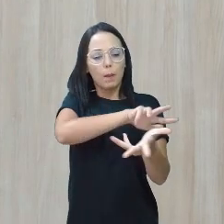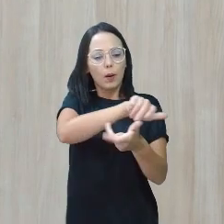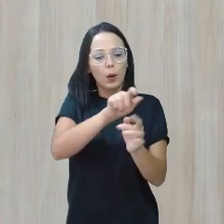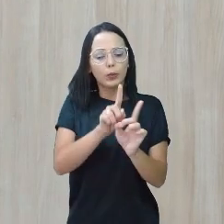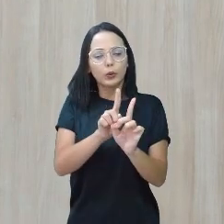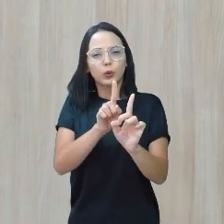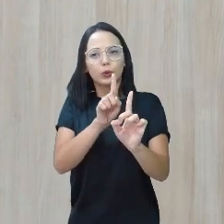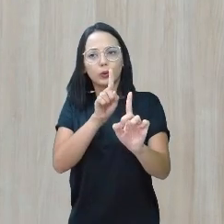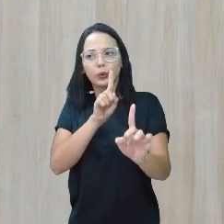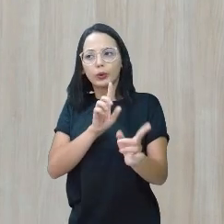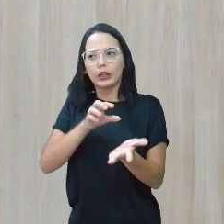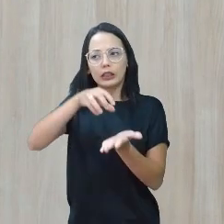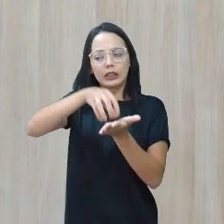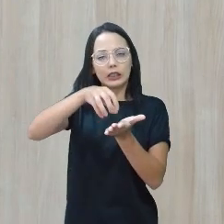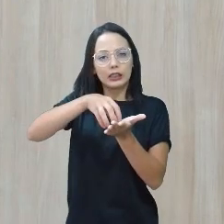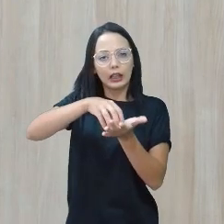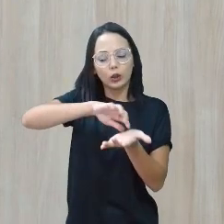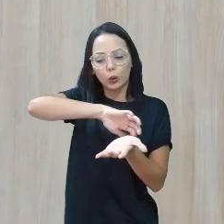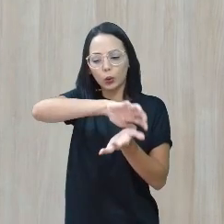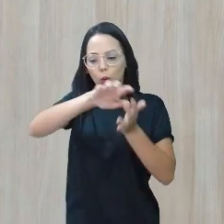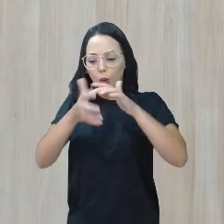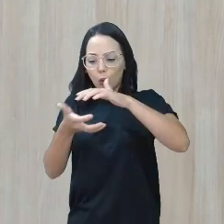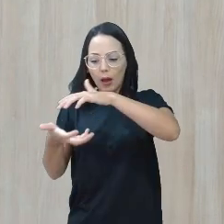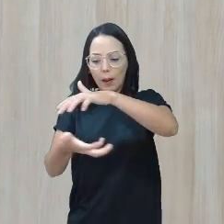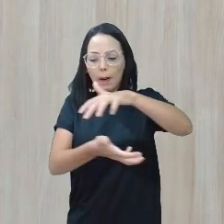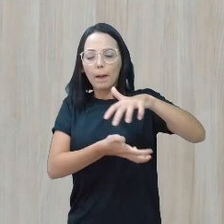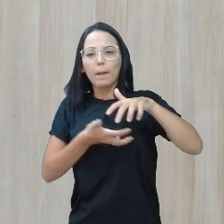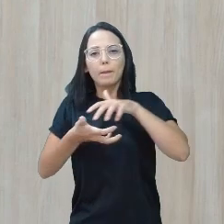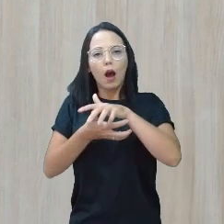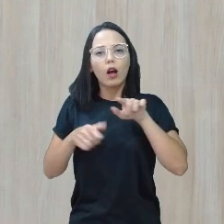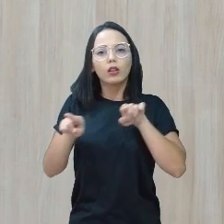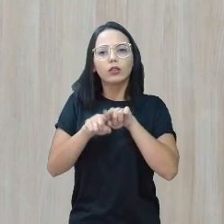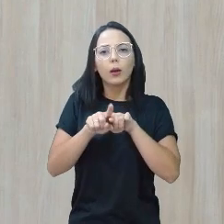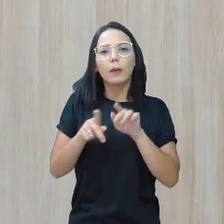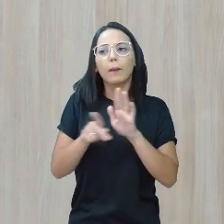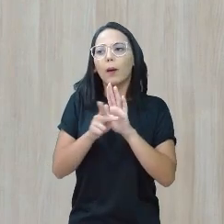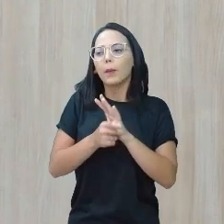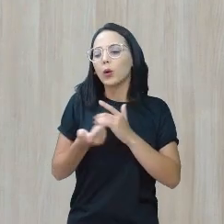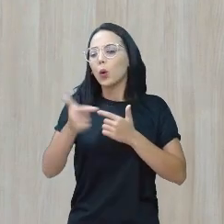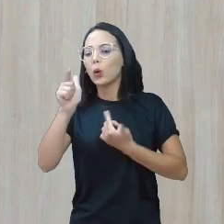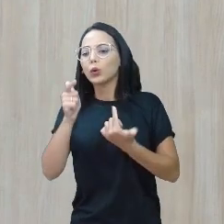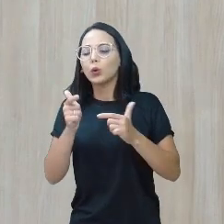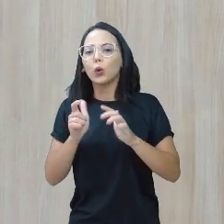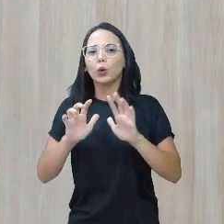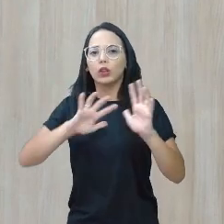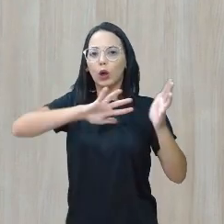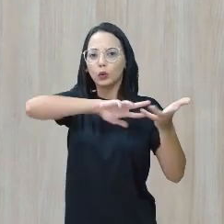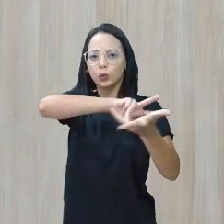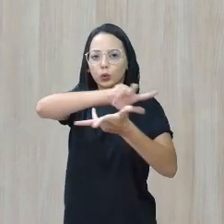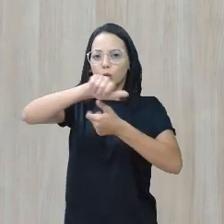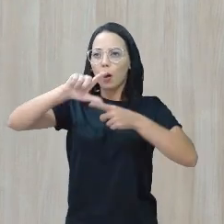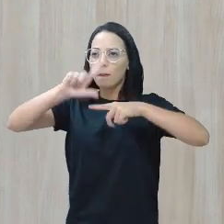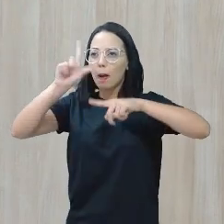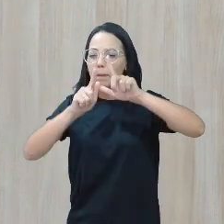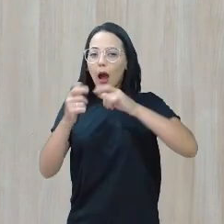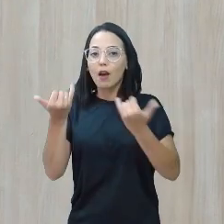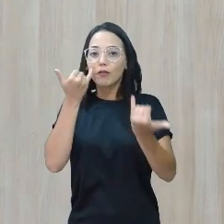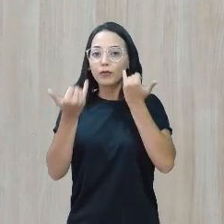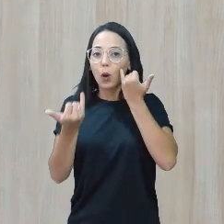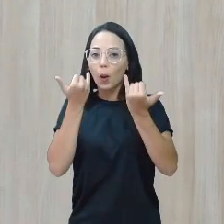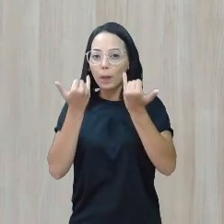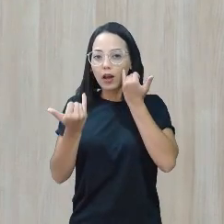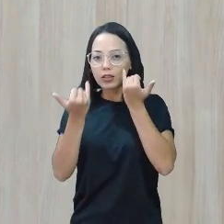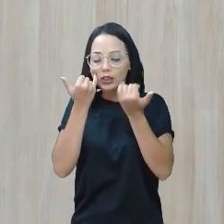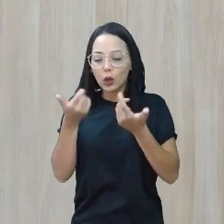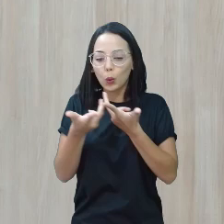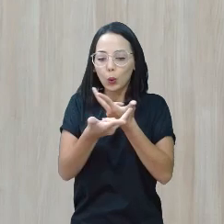do centro da nossa Via Láctea, né, para outras galáxias. Então, veja o quanto de informação, o quanto